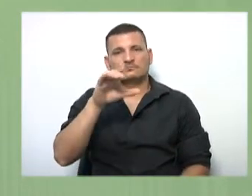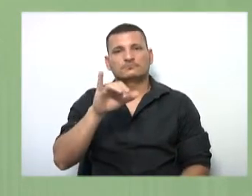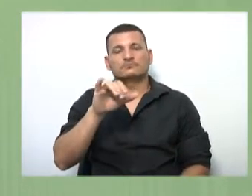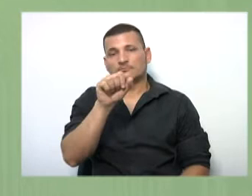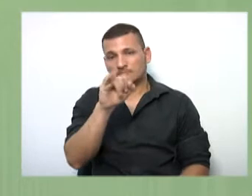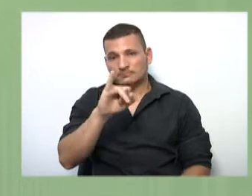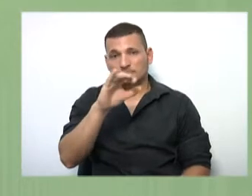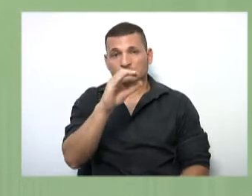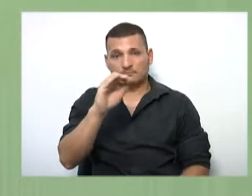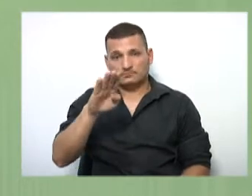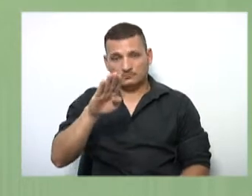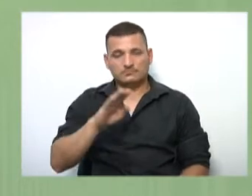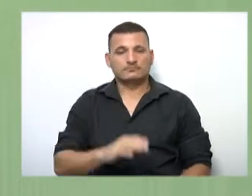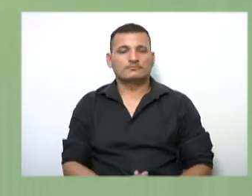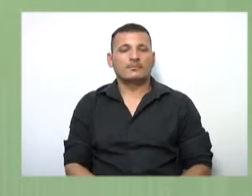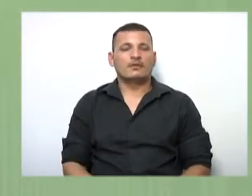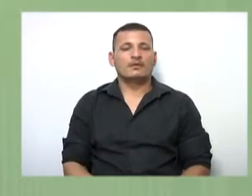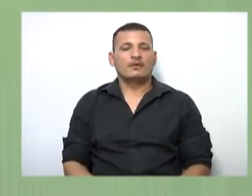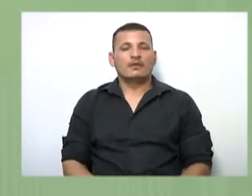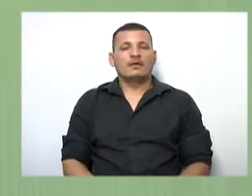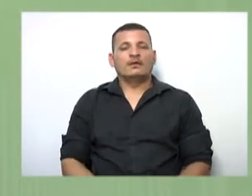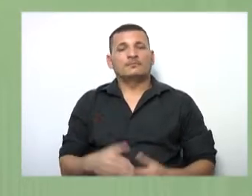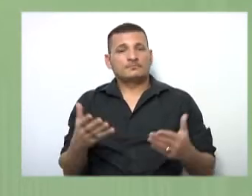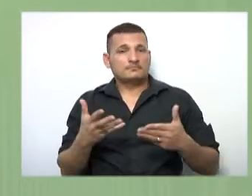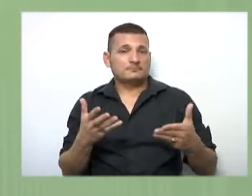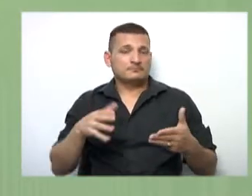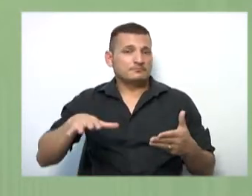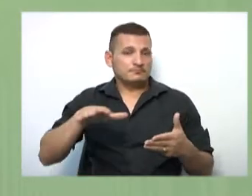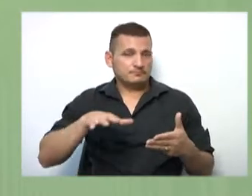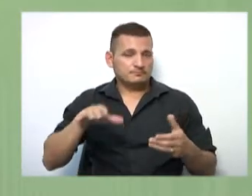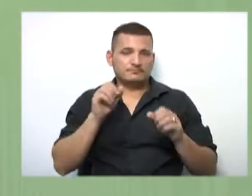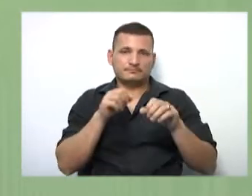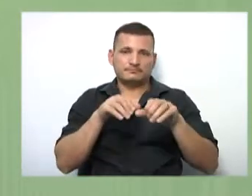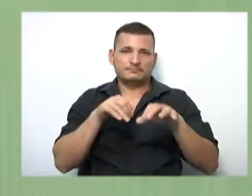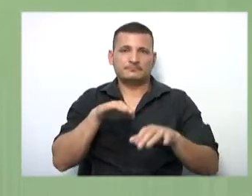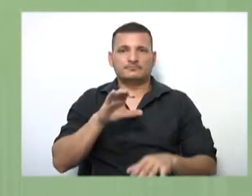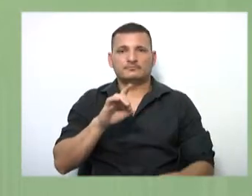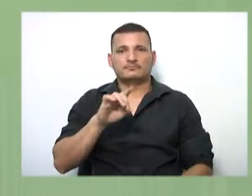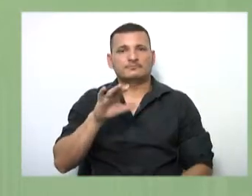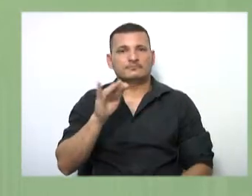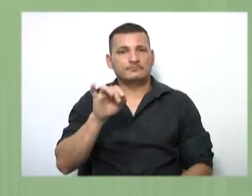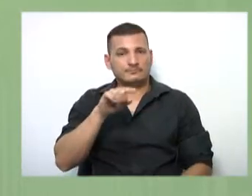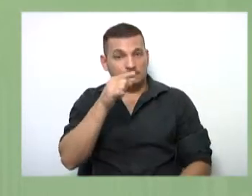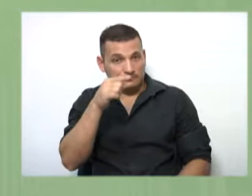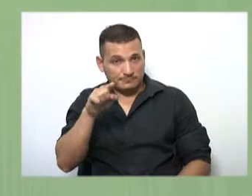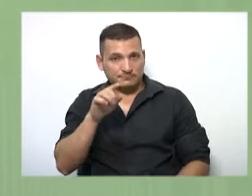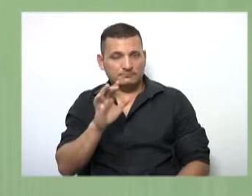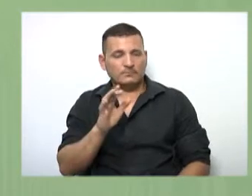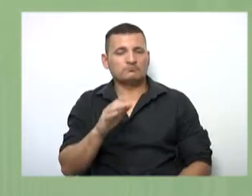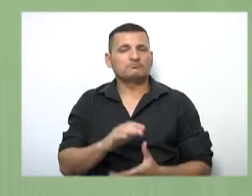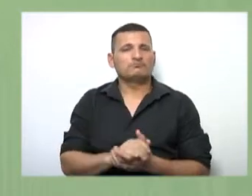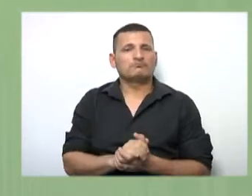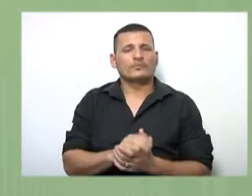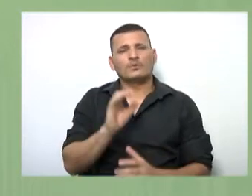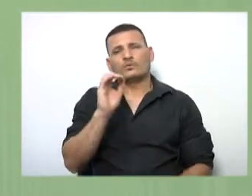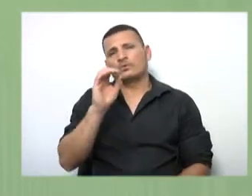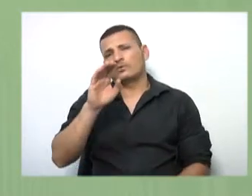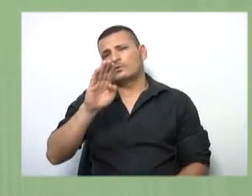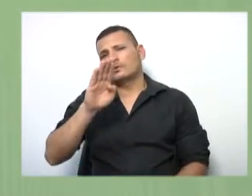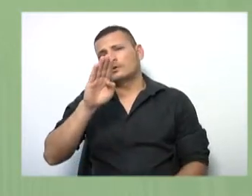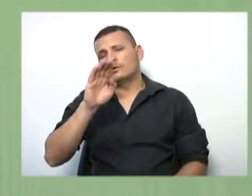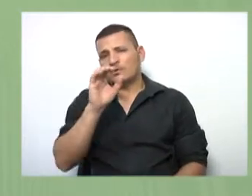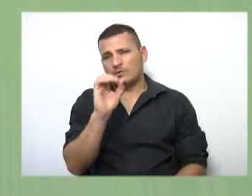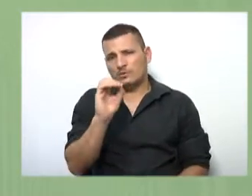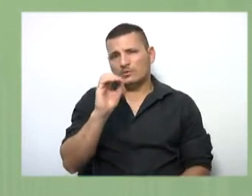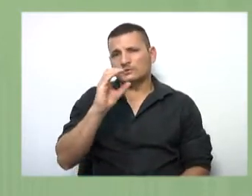Falamos um pouquinho do ramo de crédito, vamos falar um pouquinho também do ramo educacional. De acordo com a OCB, esse ramo é formado por pais